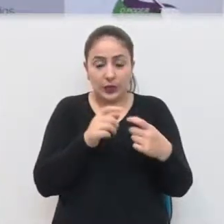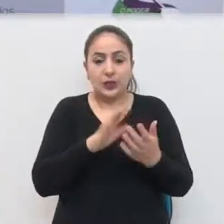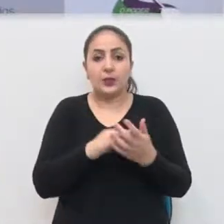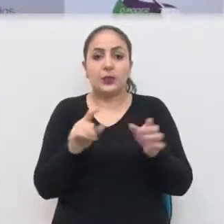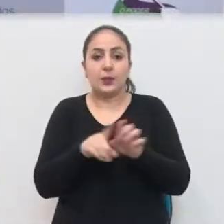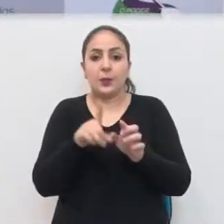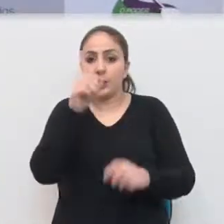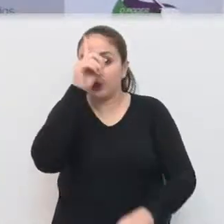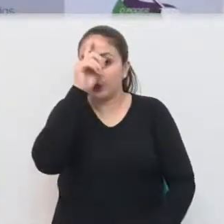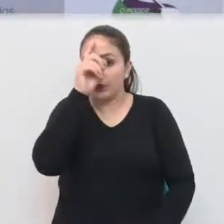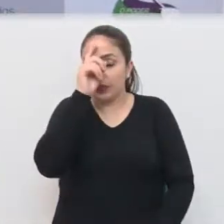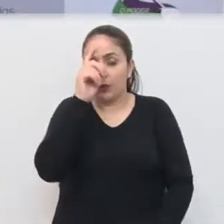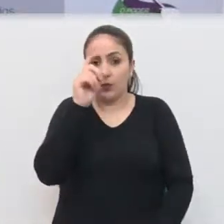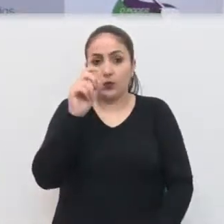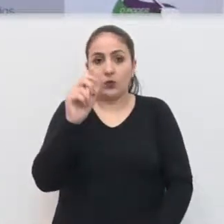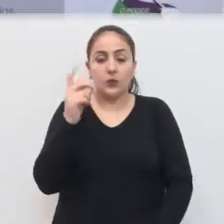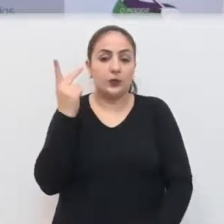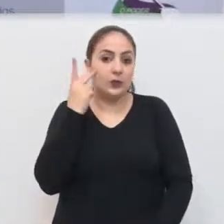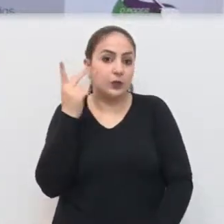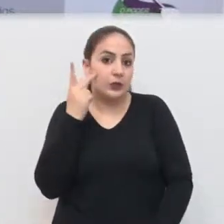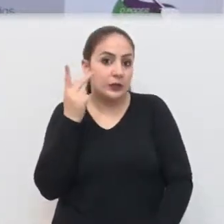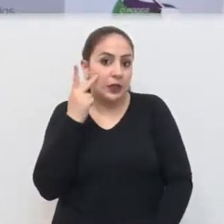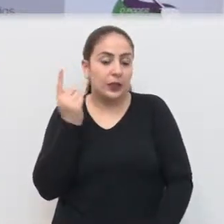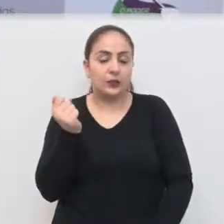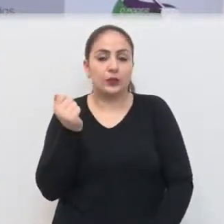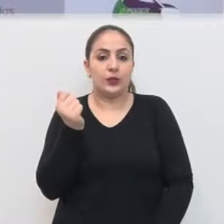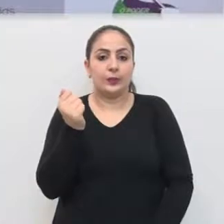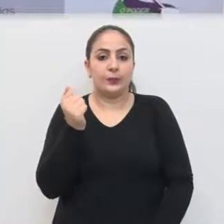Hospital São Vicente. Nós temos